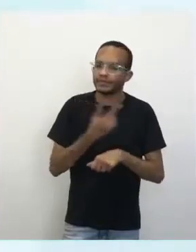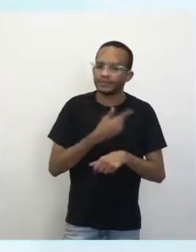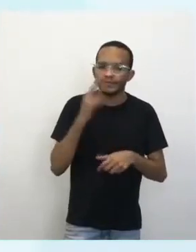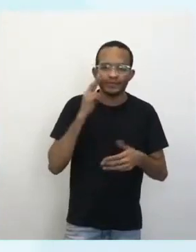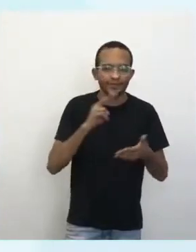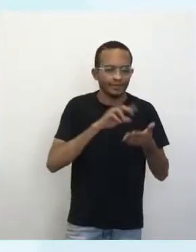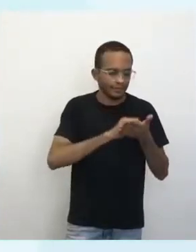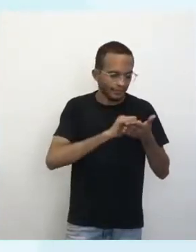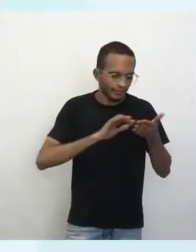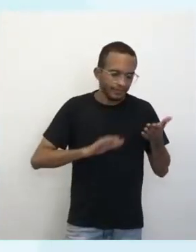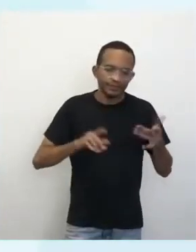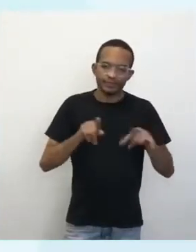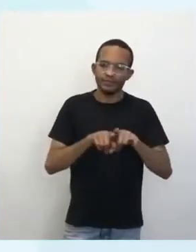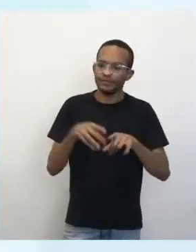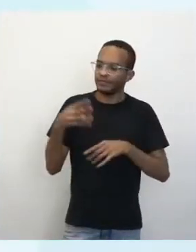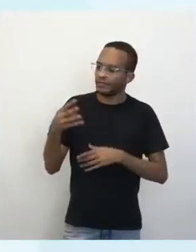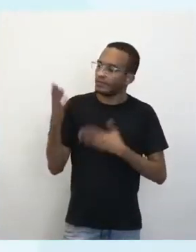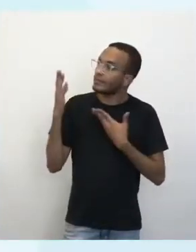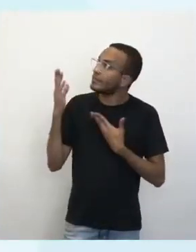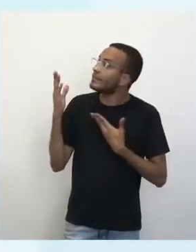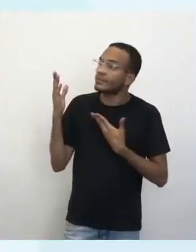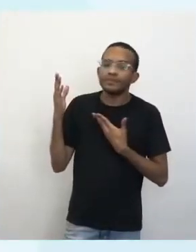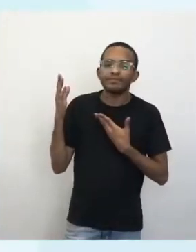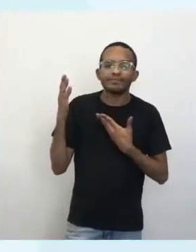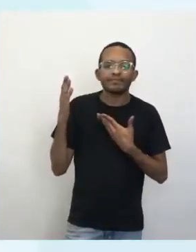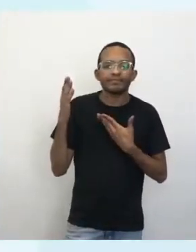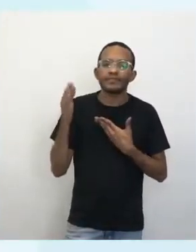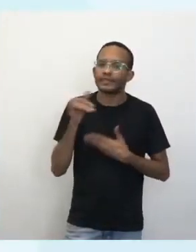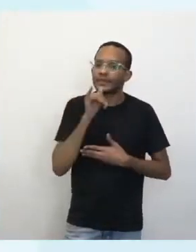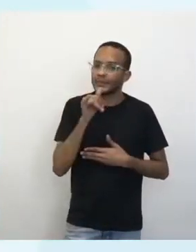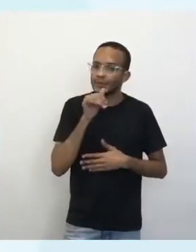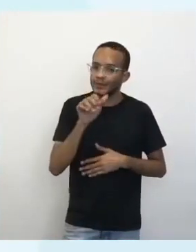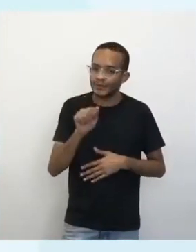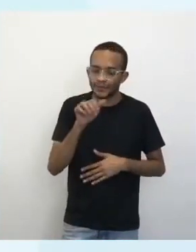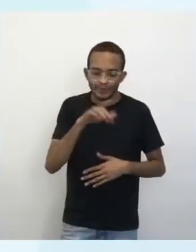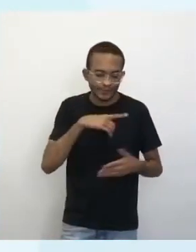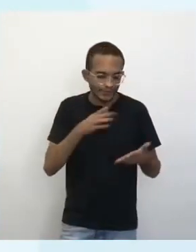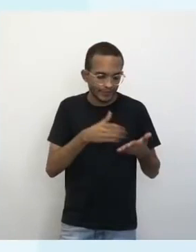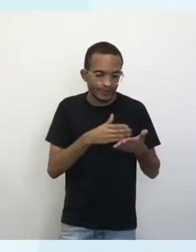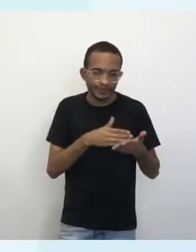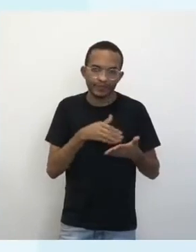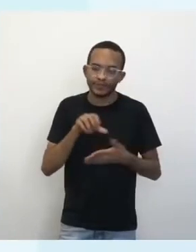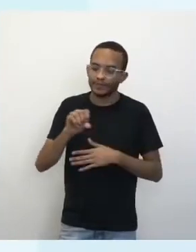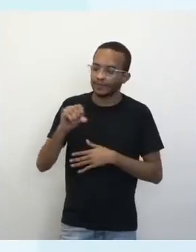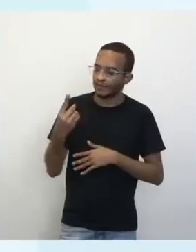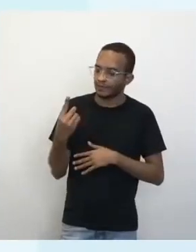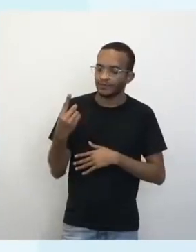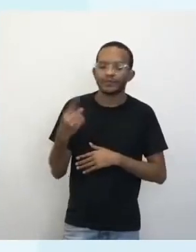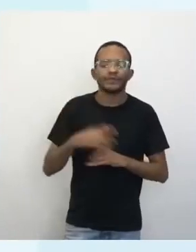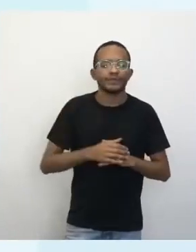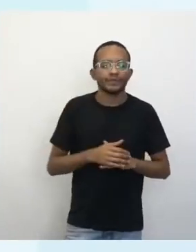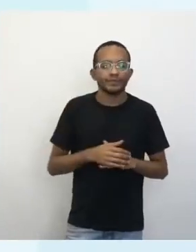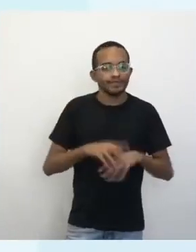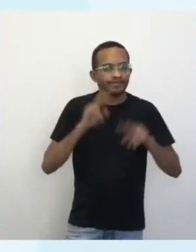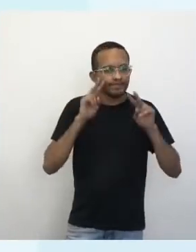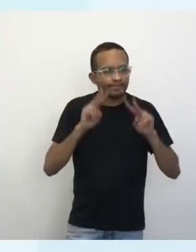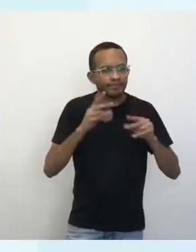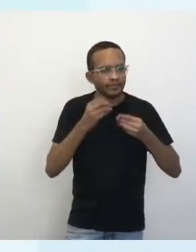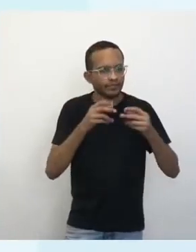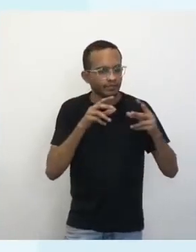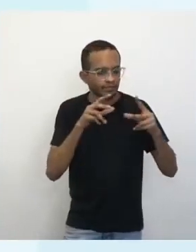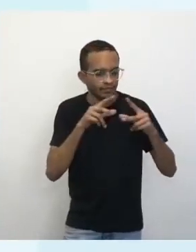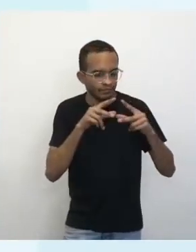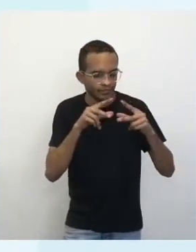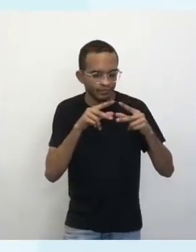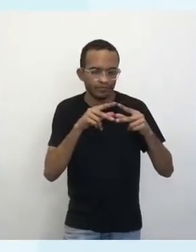nossa atividade 4. Parte A, está lá na página 91. Observe a